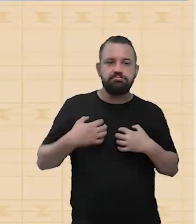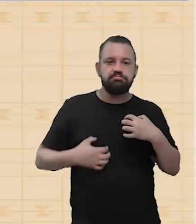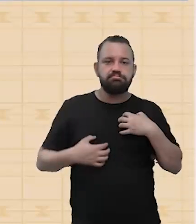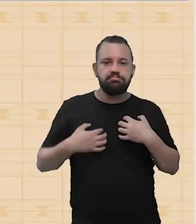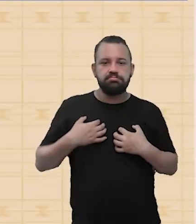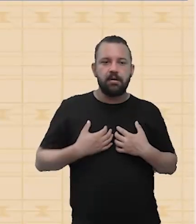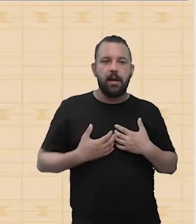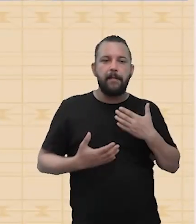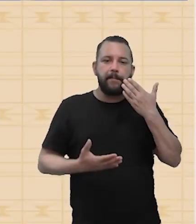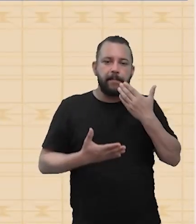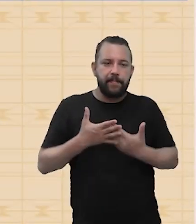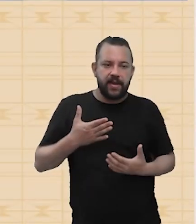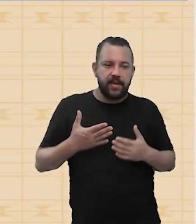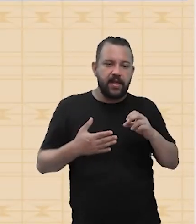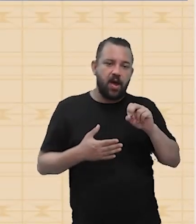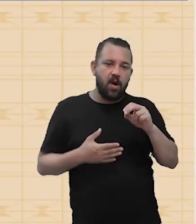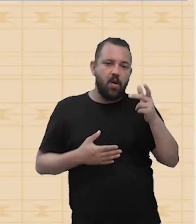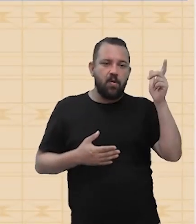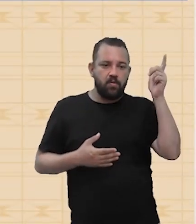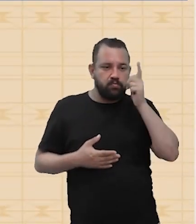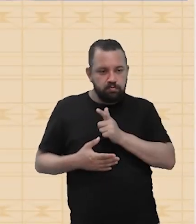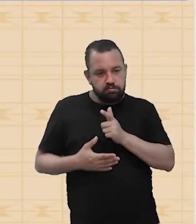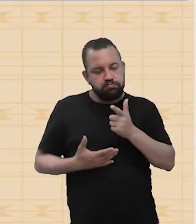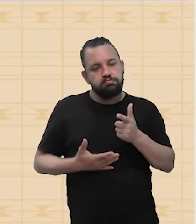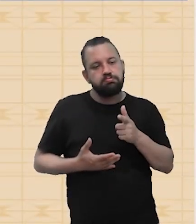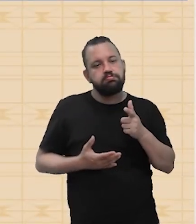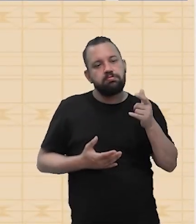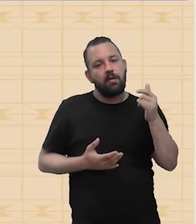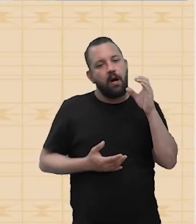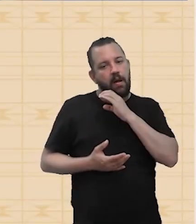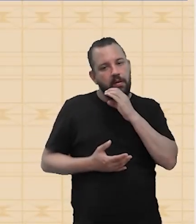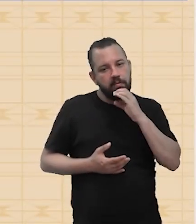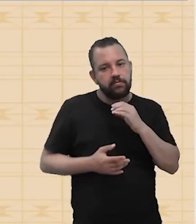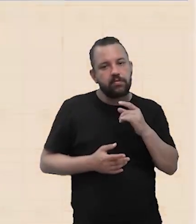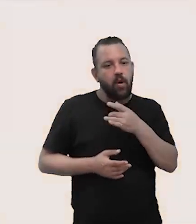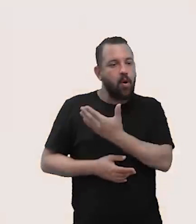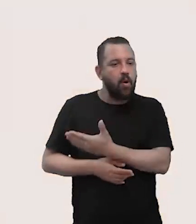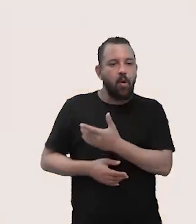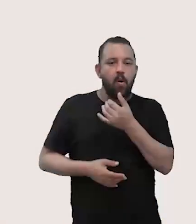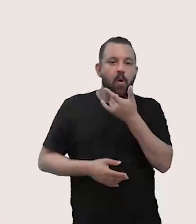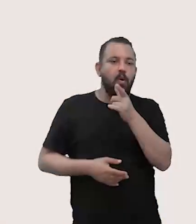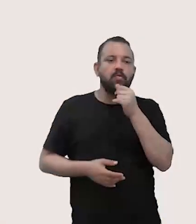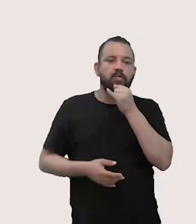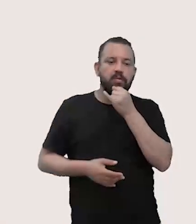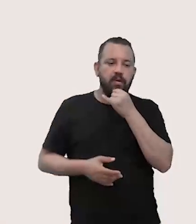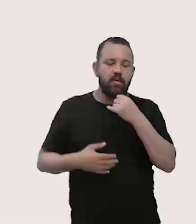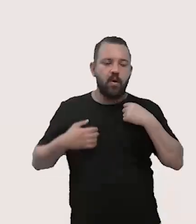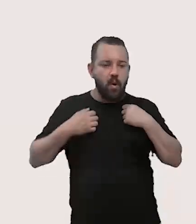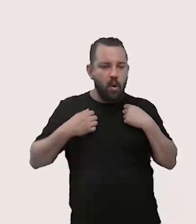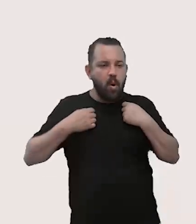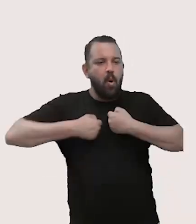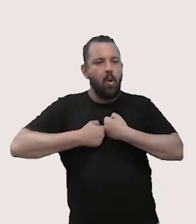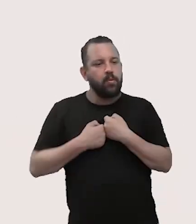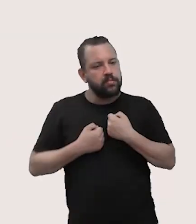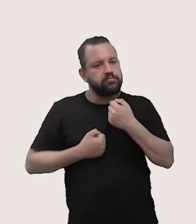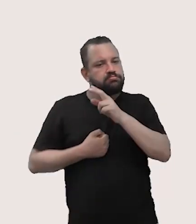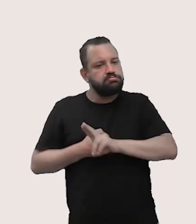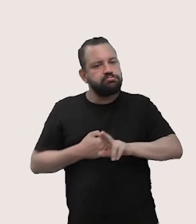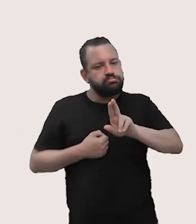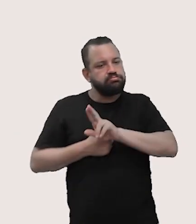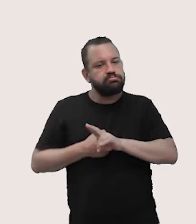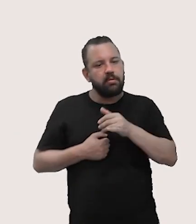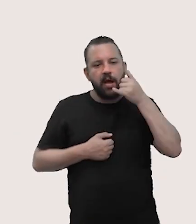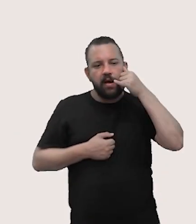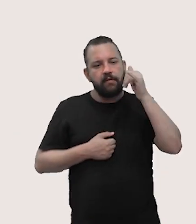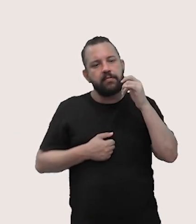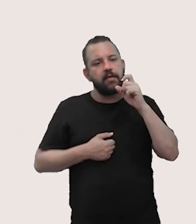do ganho desse calor. Então, ó, um outro exemplo que a gente pode ter são exatamente as roupas que usamos para evitar o frio. Lembrando que essas